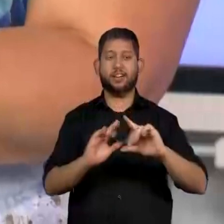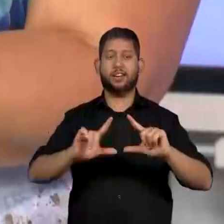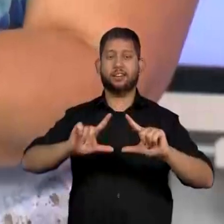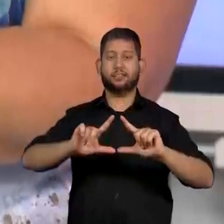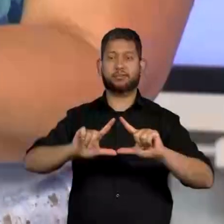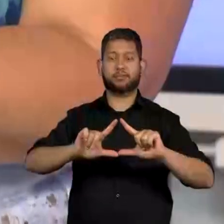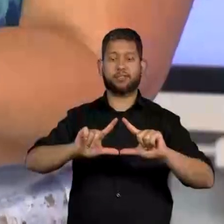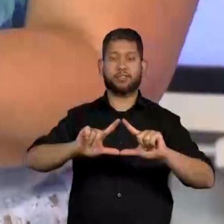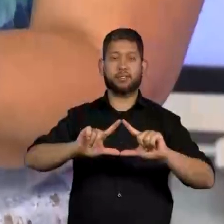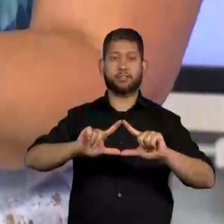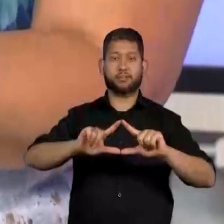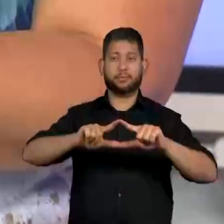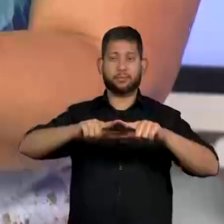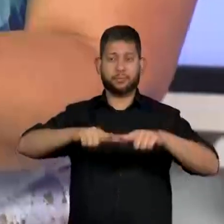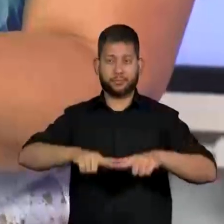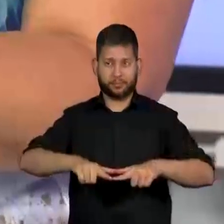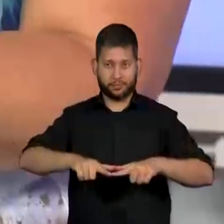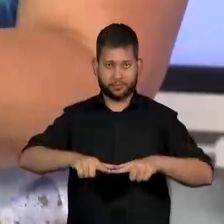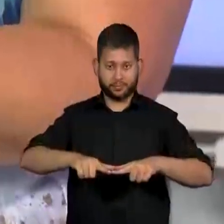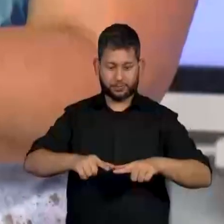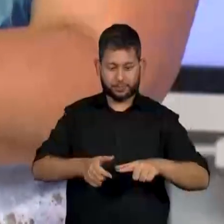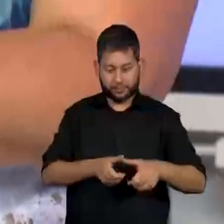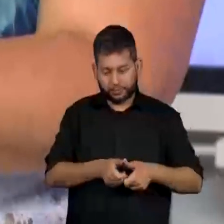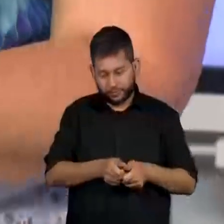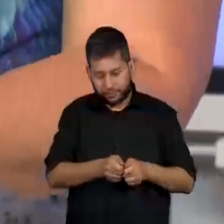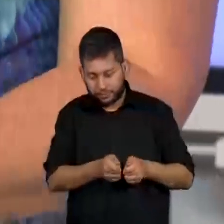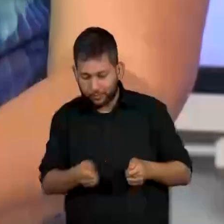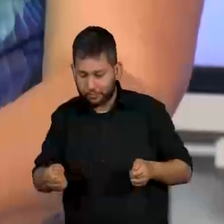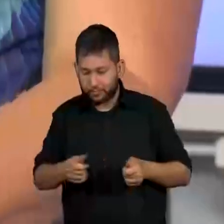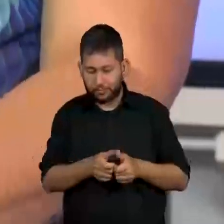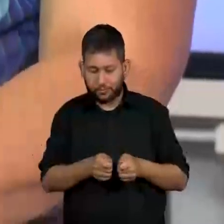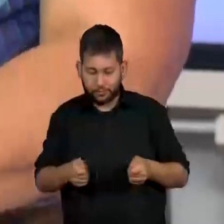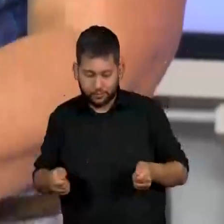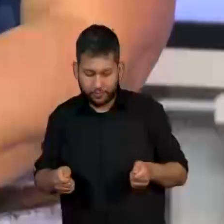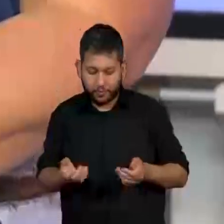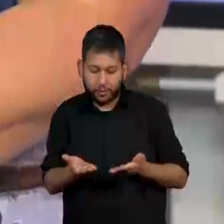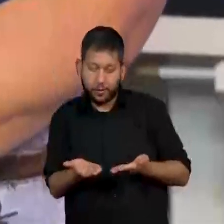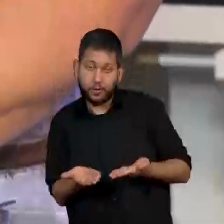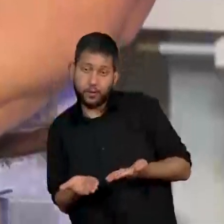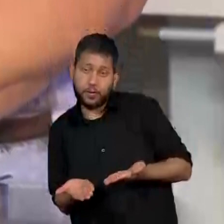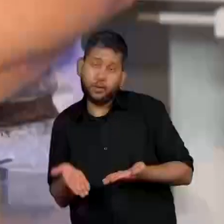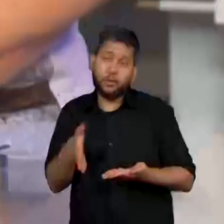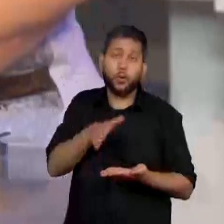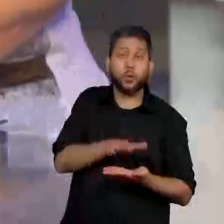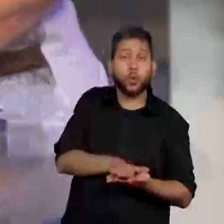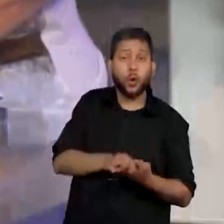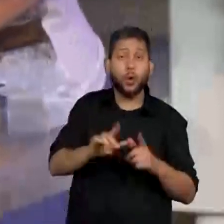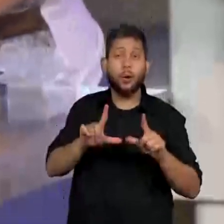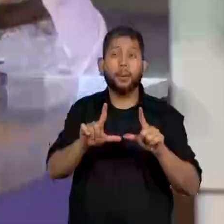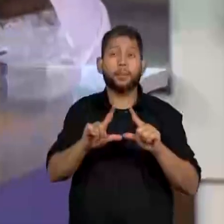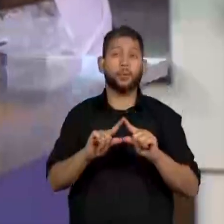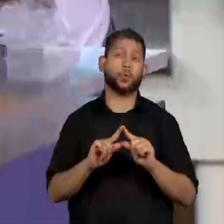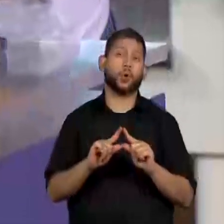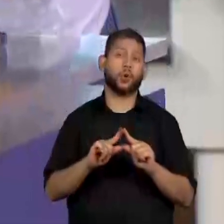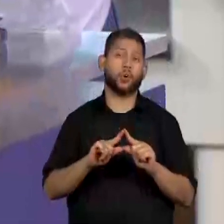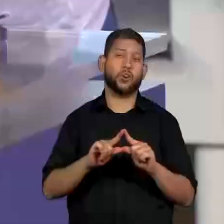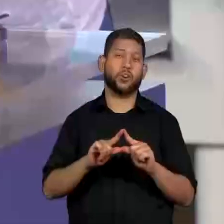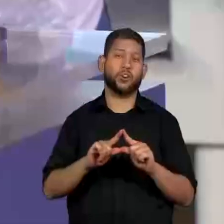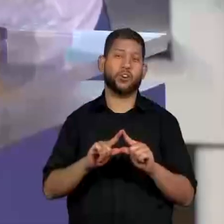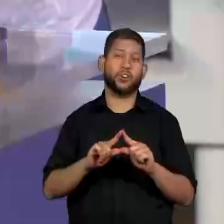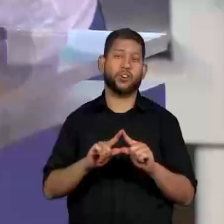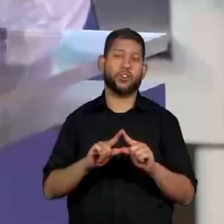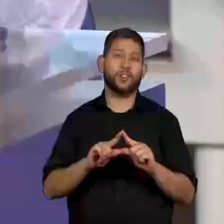apoia na mesa a gente vai dobrar no meio para fazer um triângulo menor Então por essas folhas mais para cá